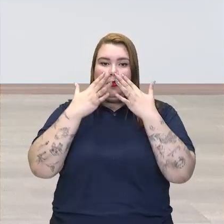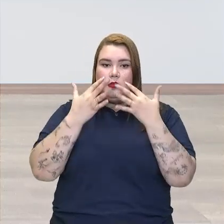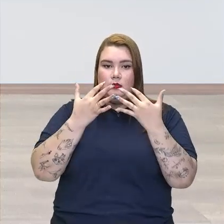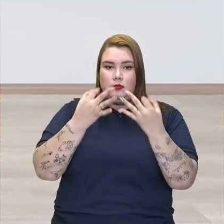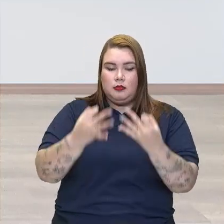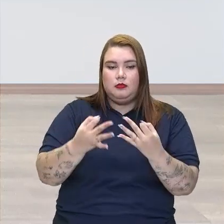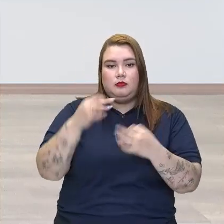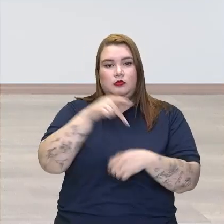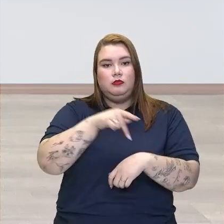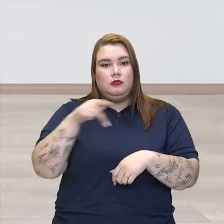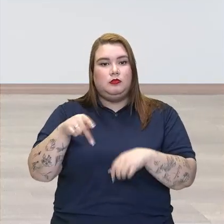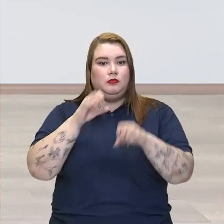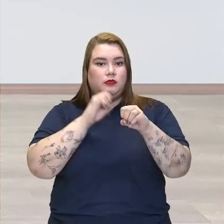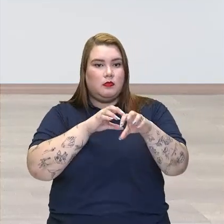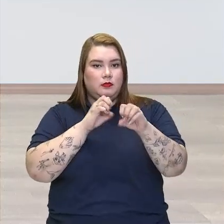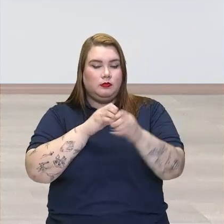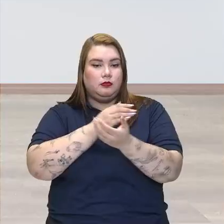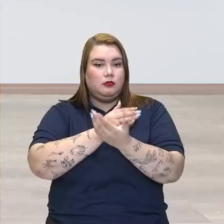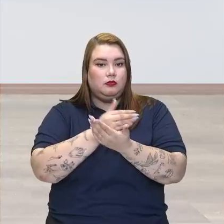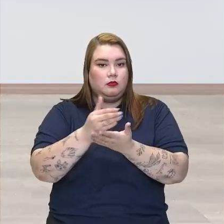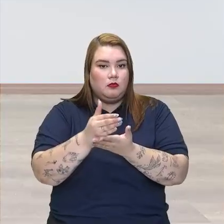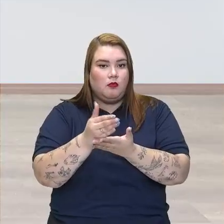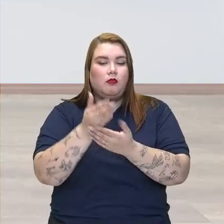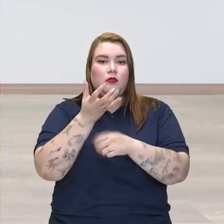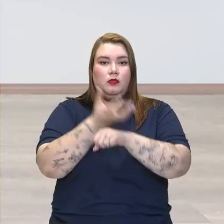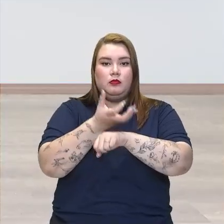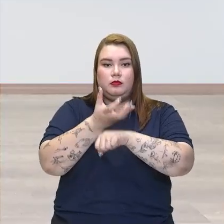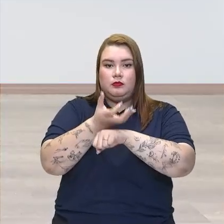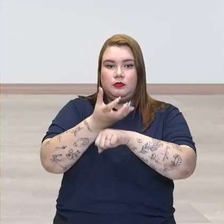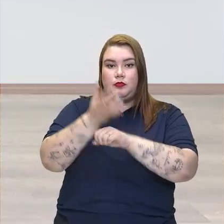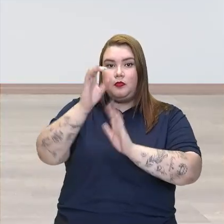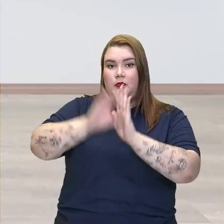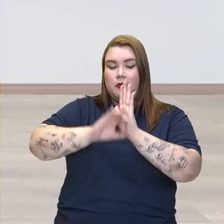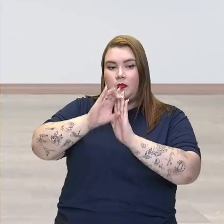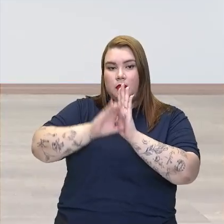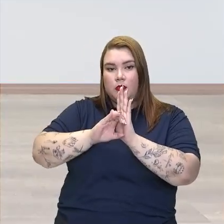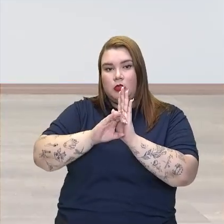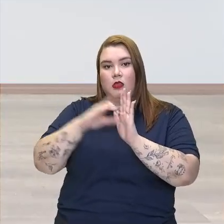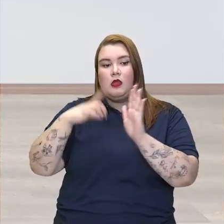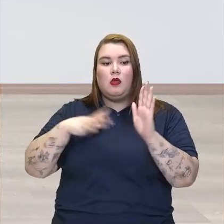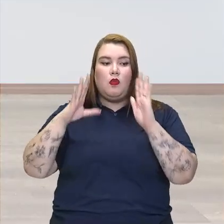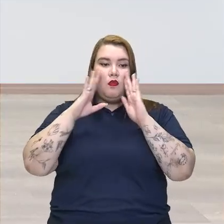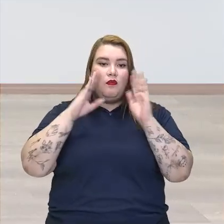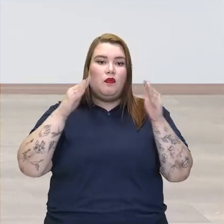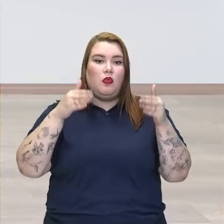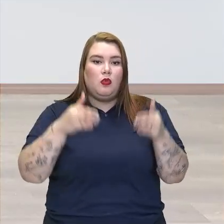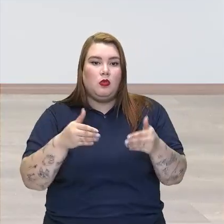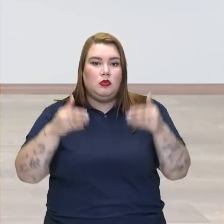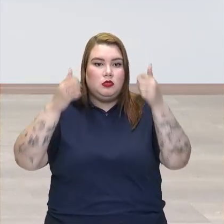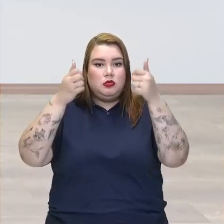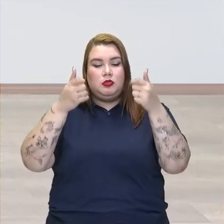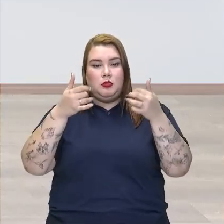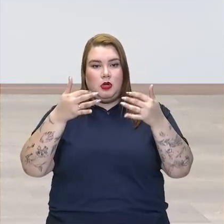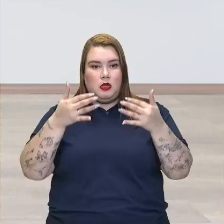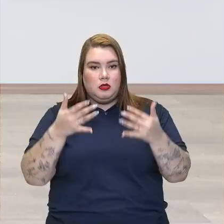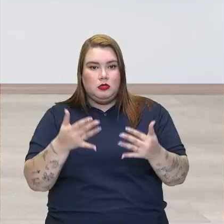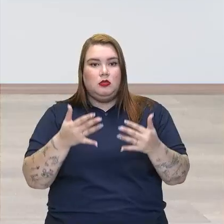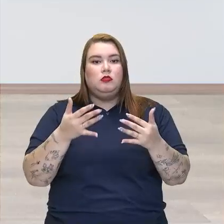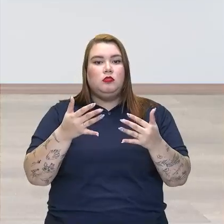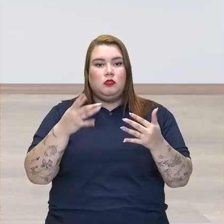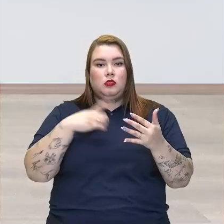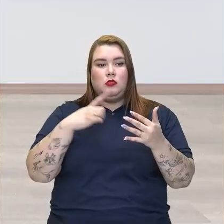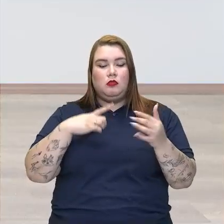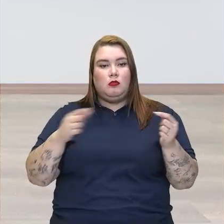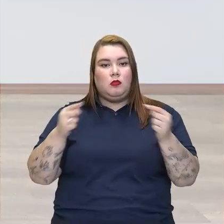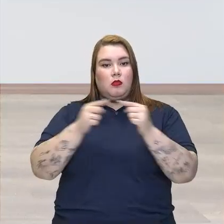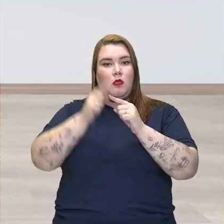professores ministrantes, nos inícios dos componentes curriculares, dedicaram uma parte, né, da explicação para falar um pouco como o